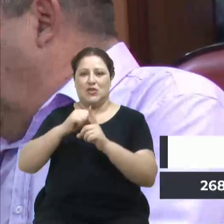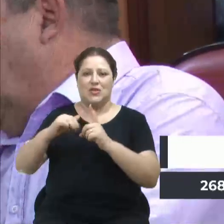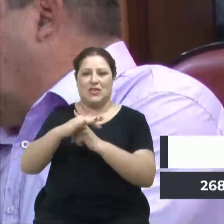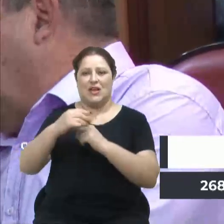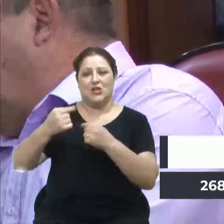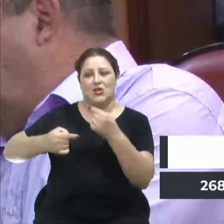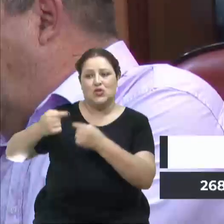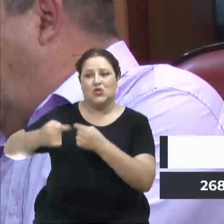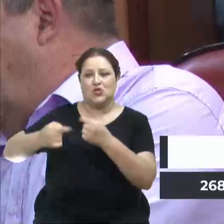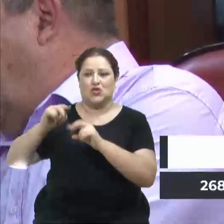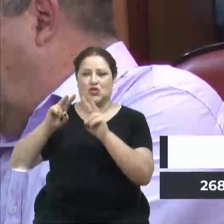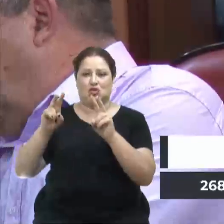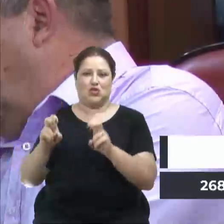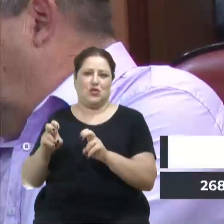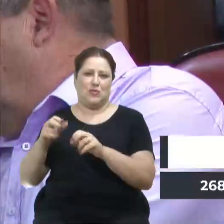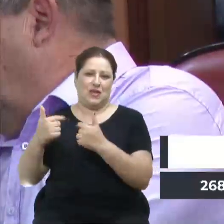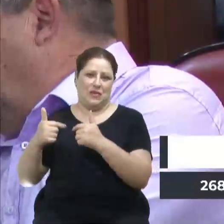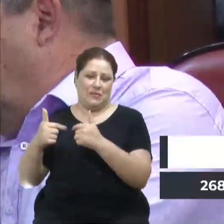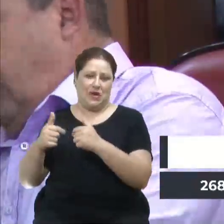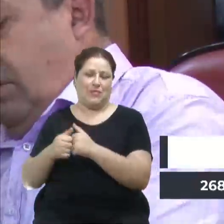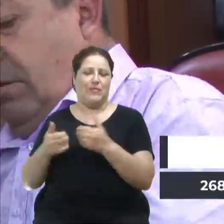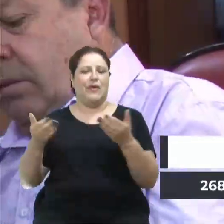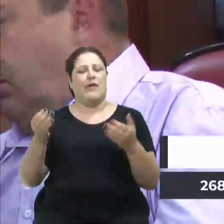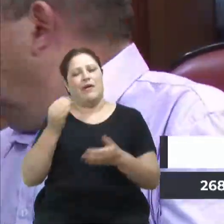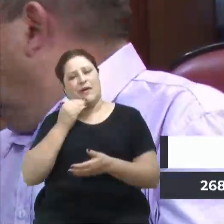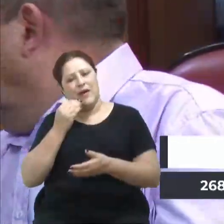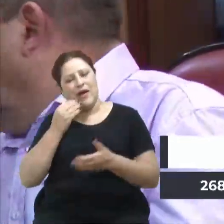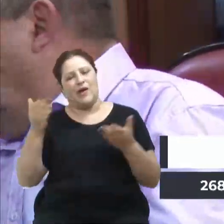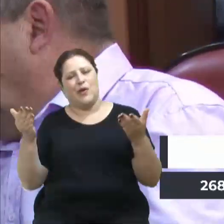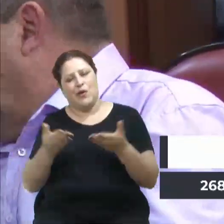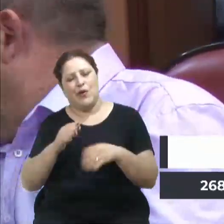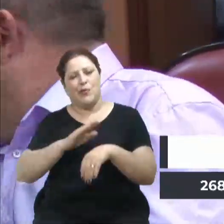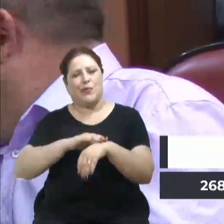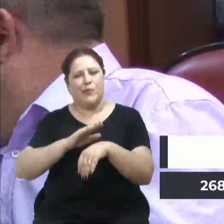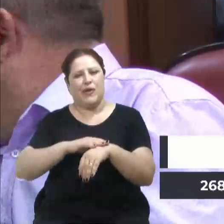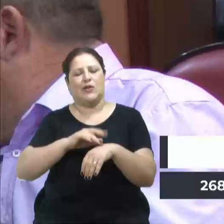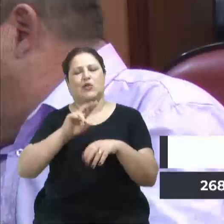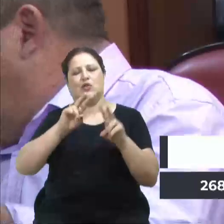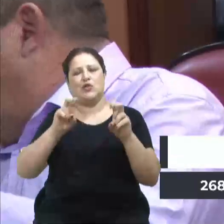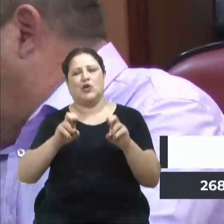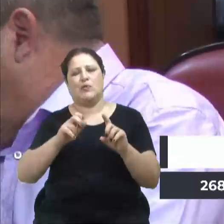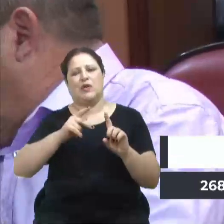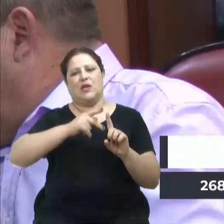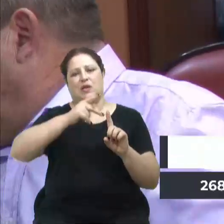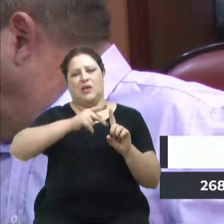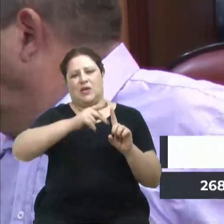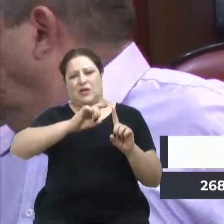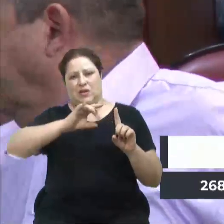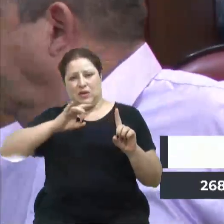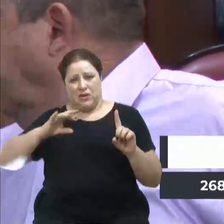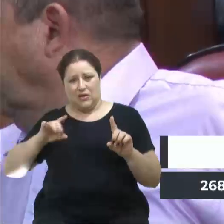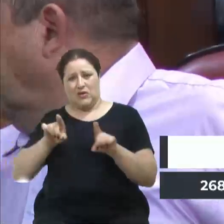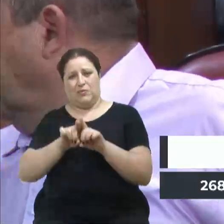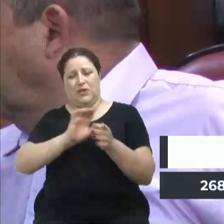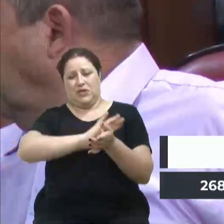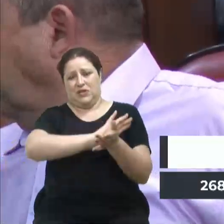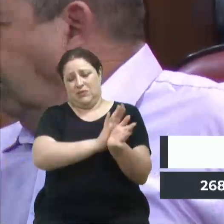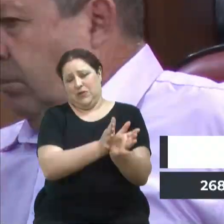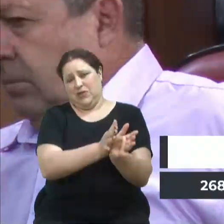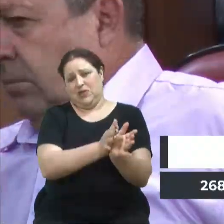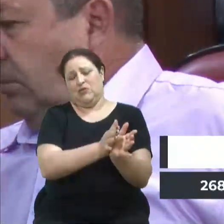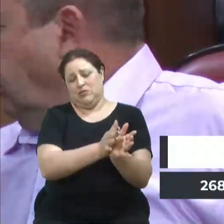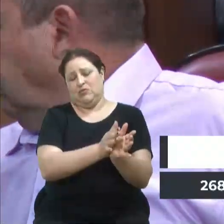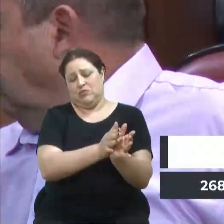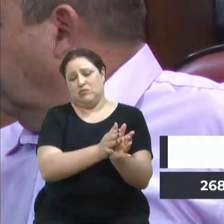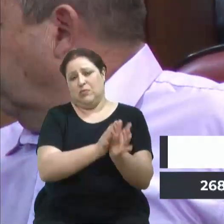discutir. Claro que o assunto do momento é o assunto da xenofobia, o assunto da questão da discriminação, mas este é um assunto